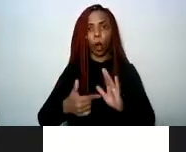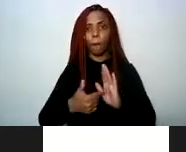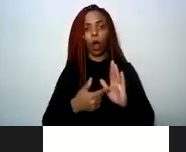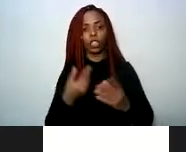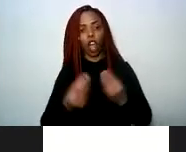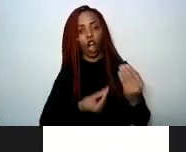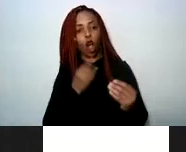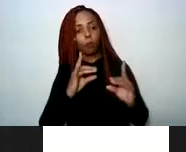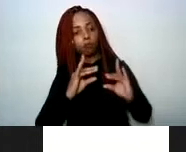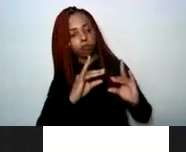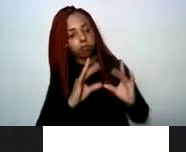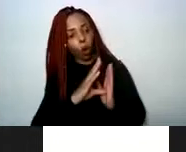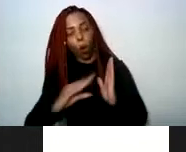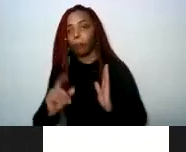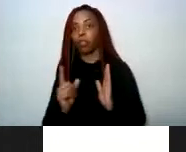são também